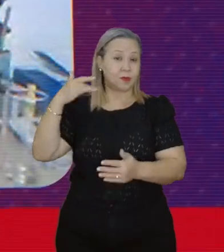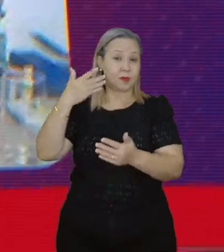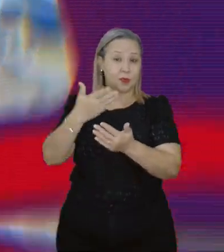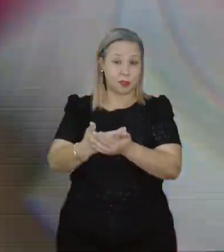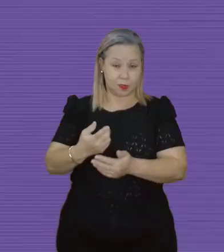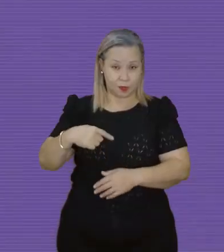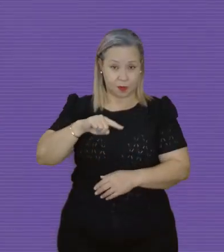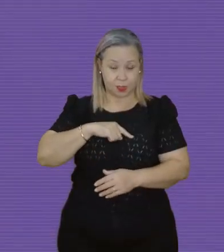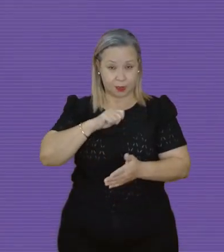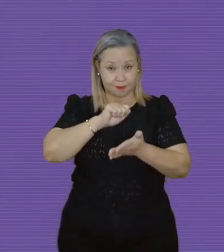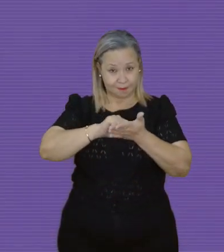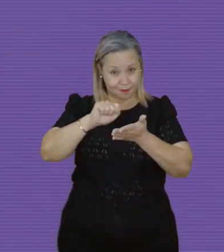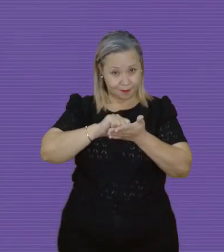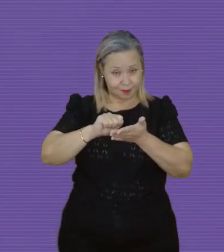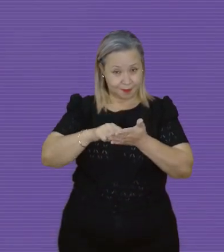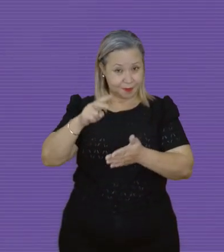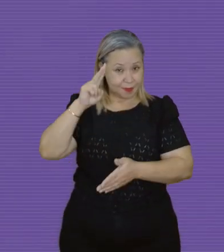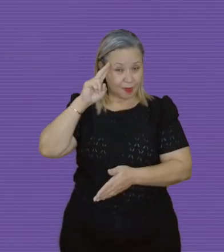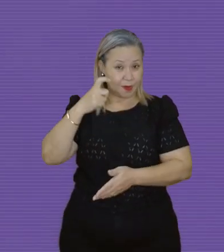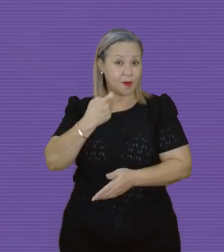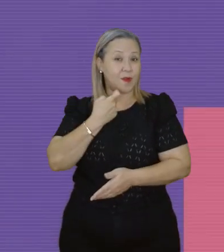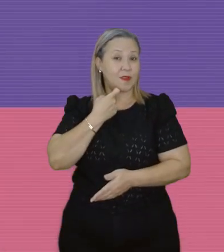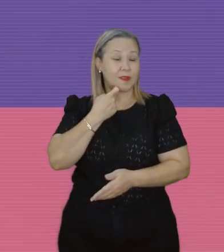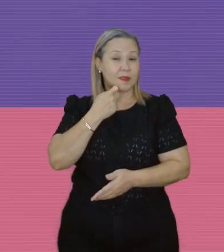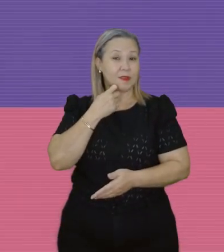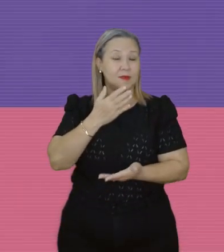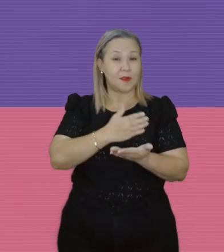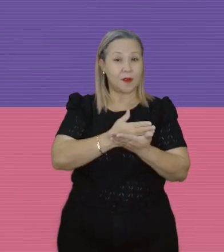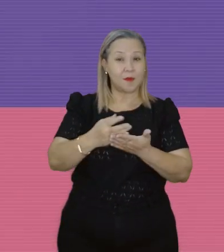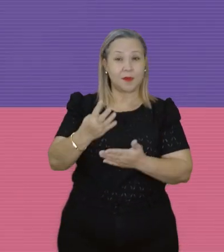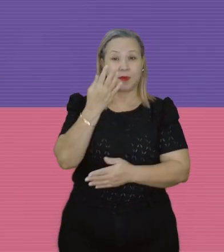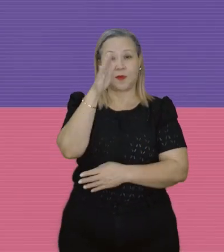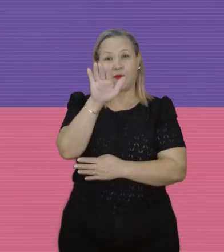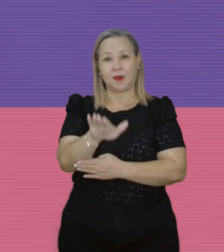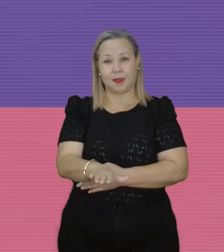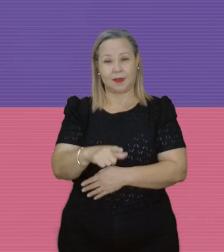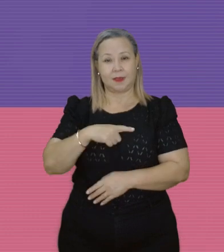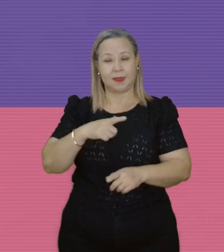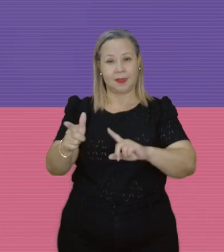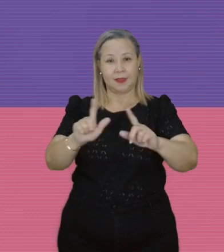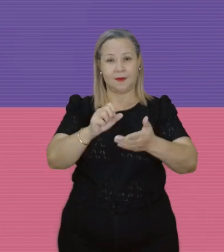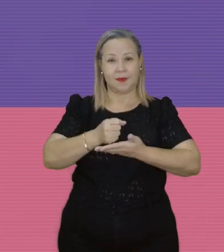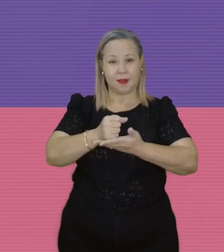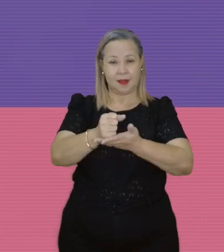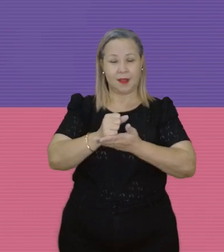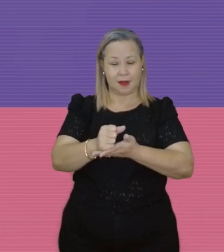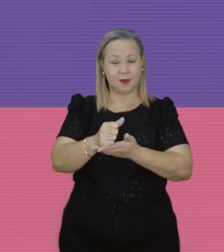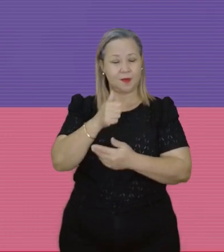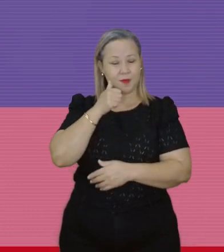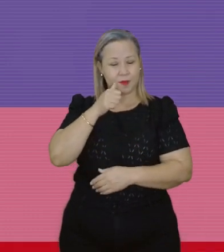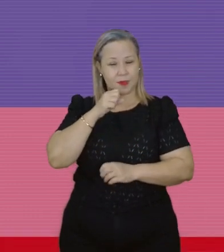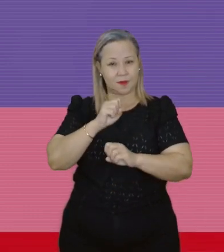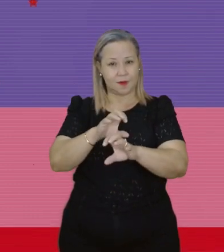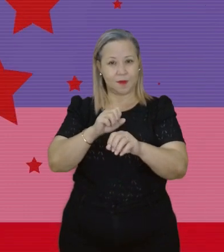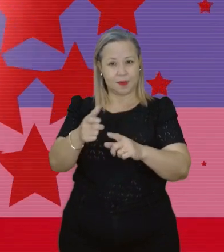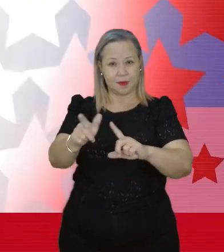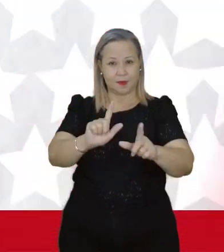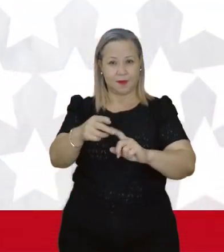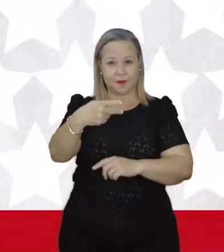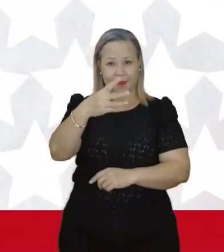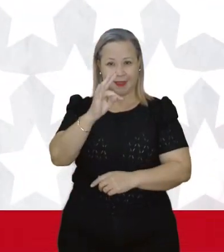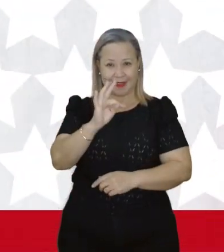gente. Então anota aí, de segunda a sexta-feira, a partir das 4 da tarde, tem TV Elas por Elas Formação na TVPT.